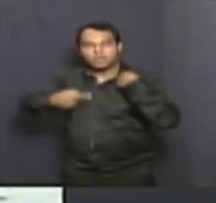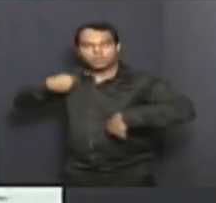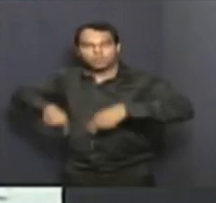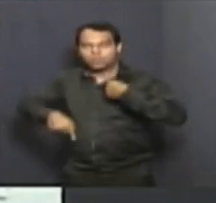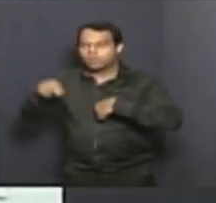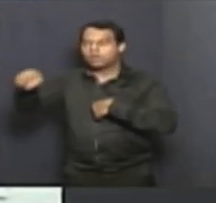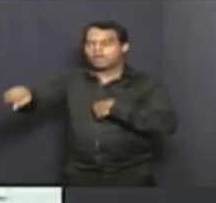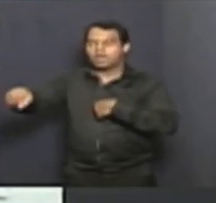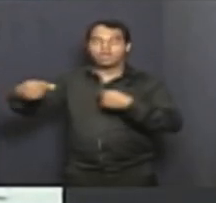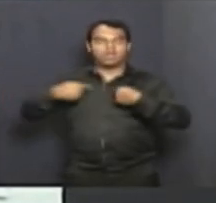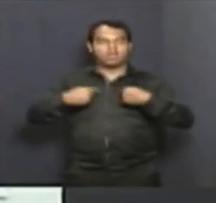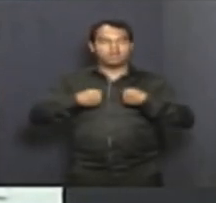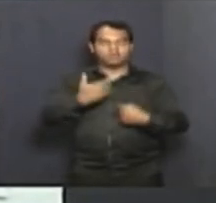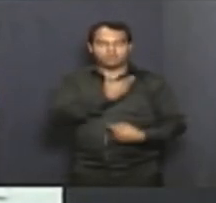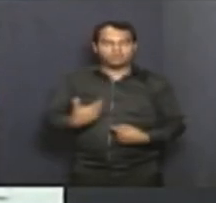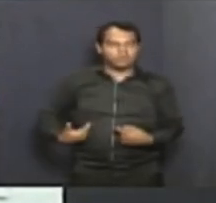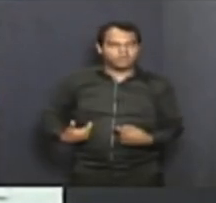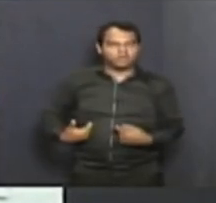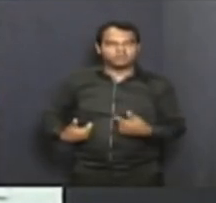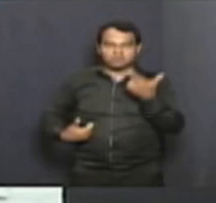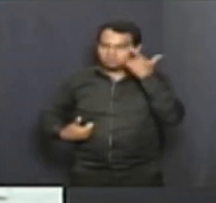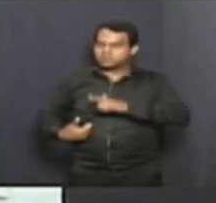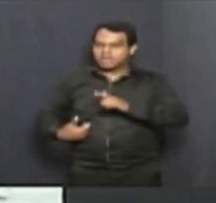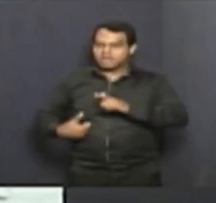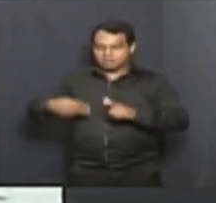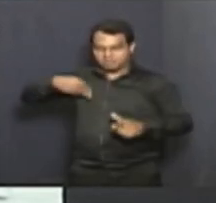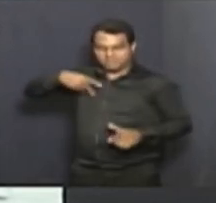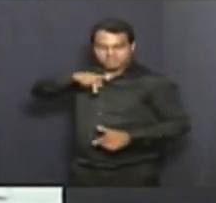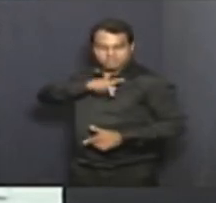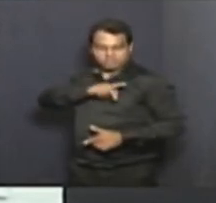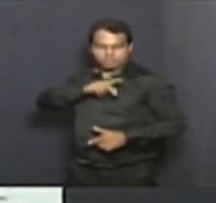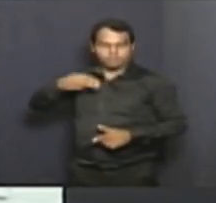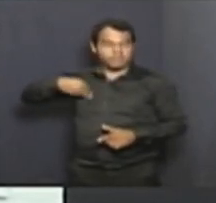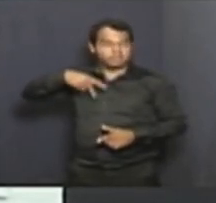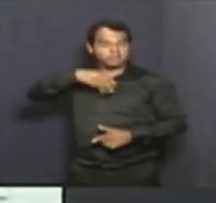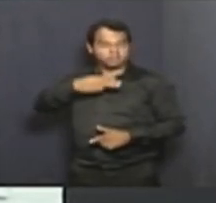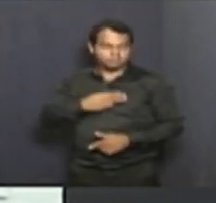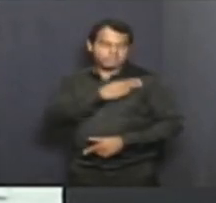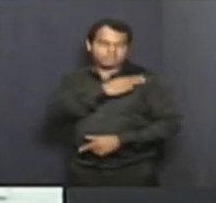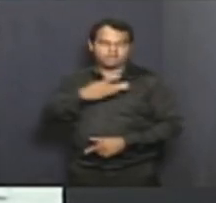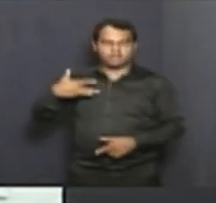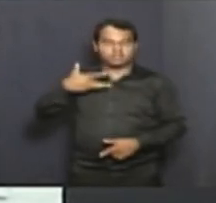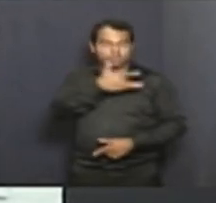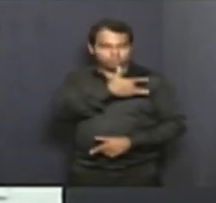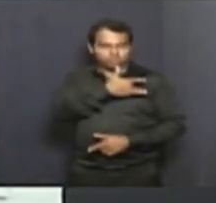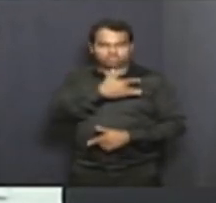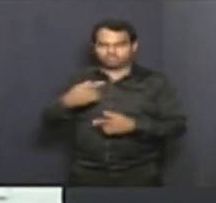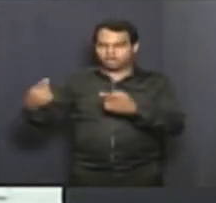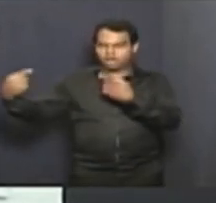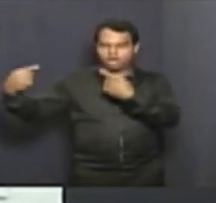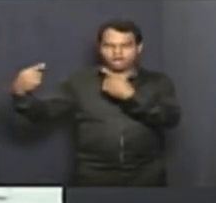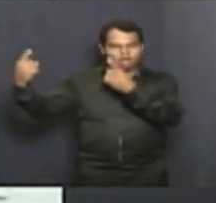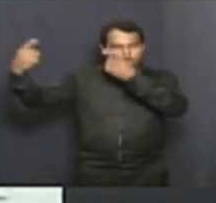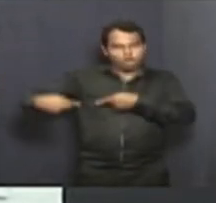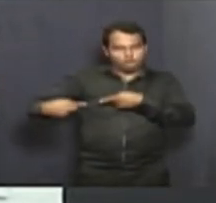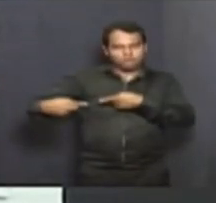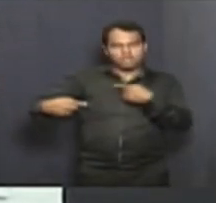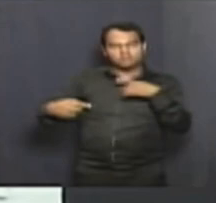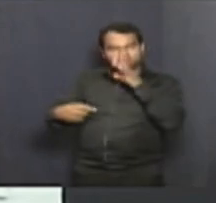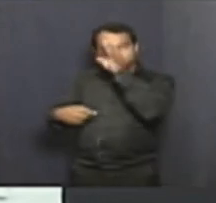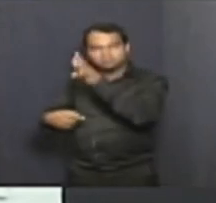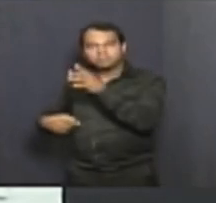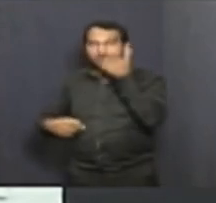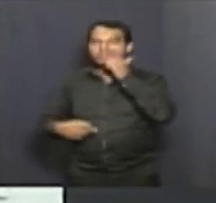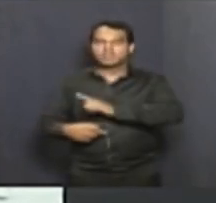regionalização mesmo enfrentando o ministério da saúde quando nós colocamos tomógrafos você sabe que a região norte não tinha